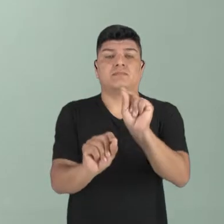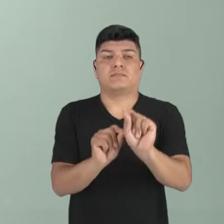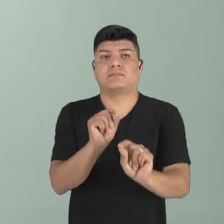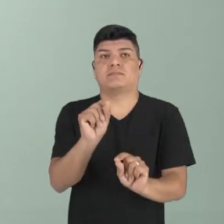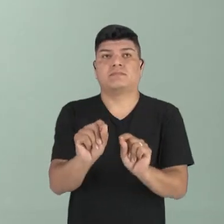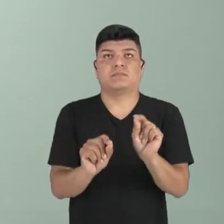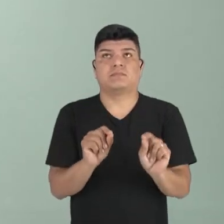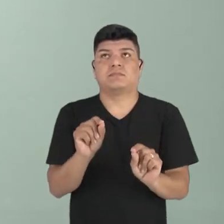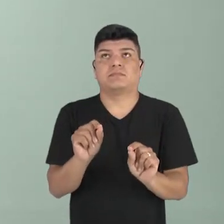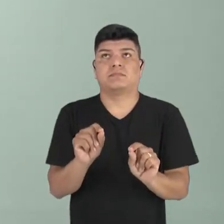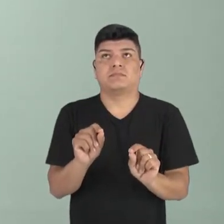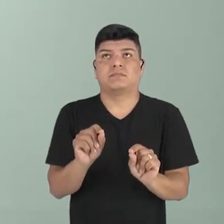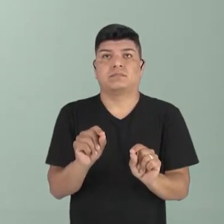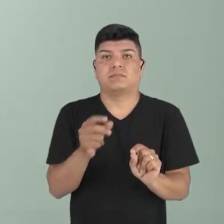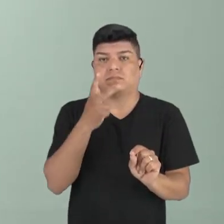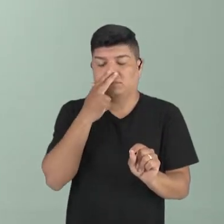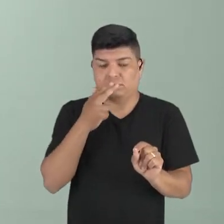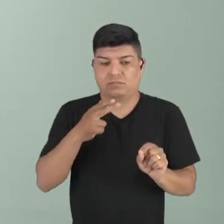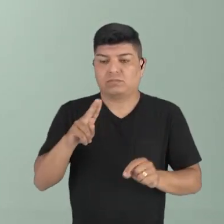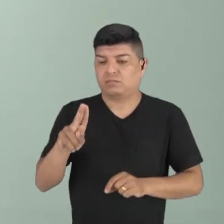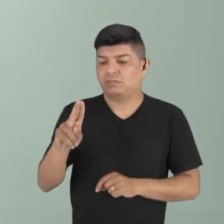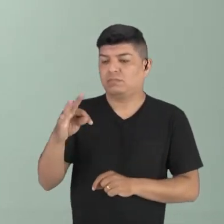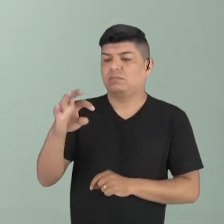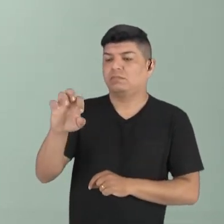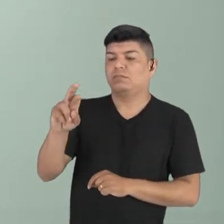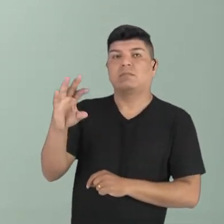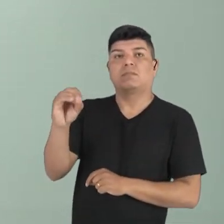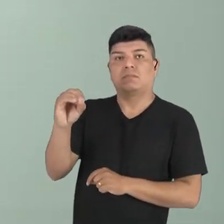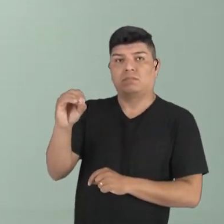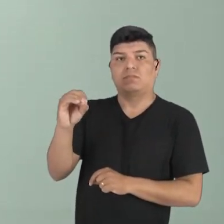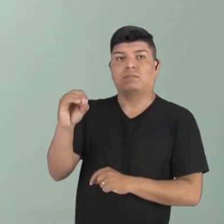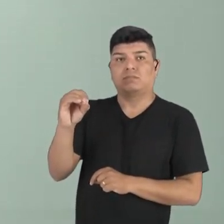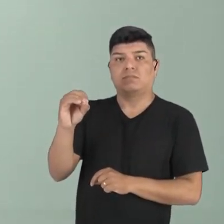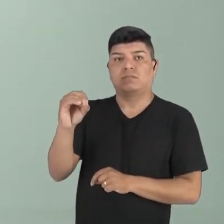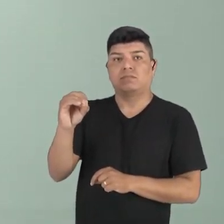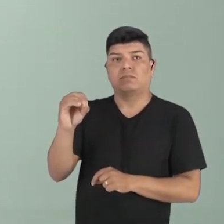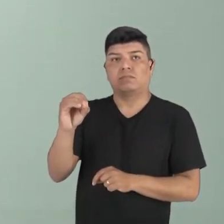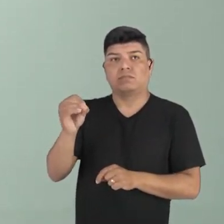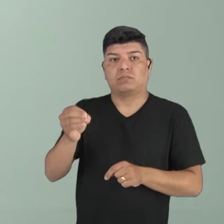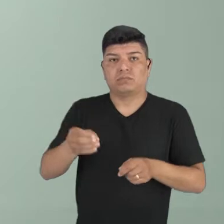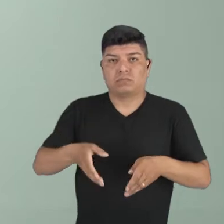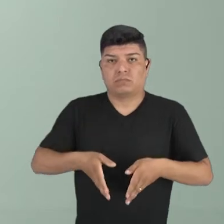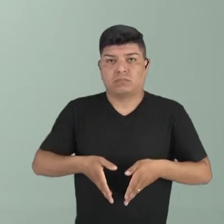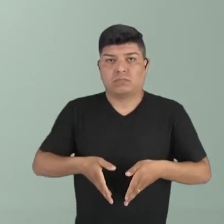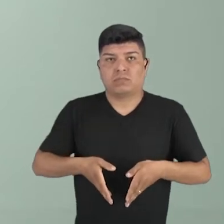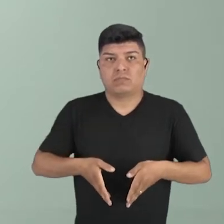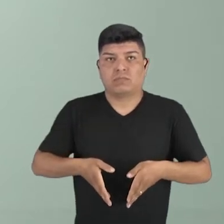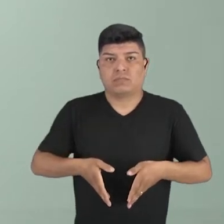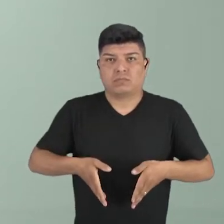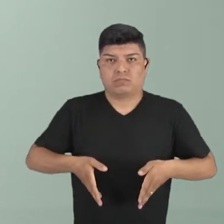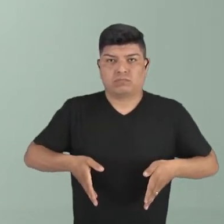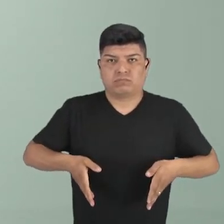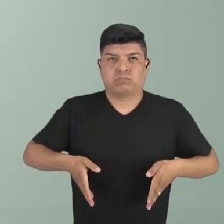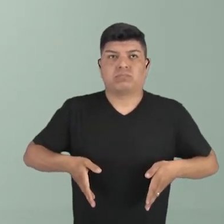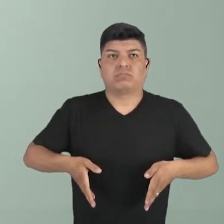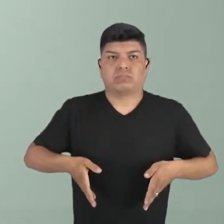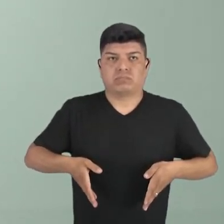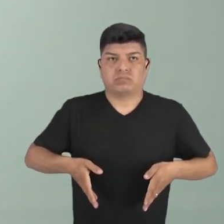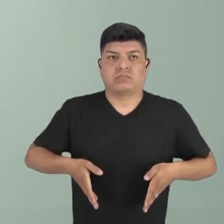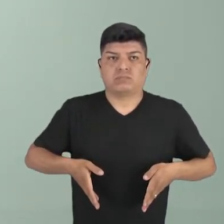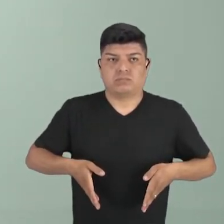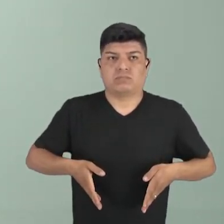que as paredes, né, os vasos das paredes do útero, elas vão ficar mais espessas, né, elas